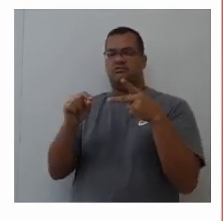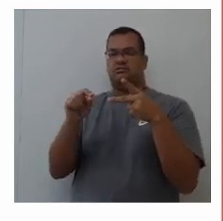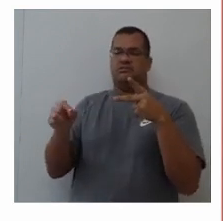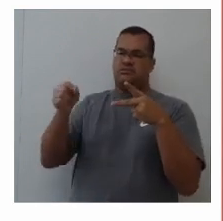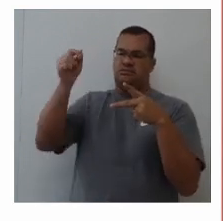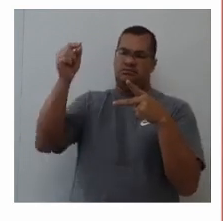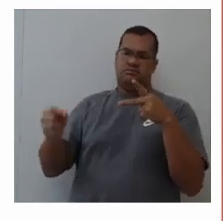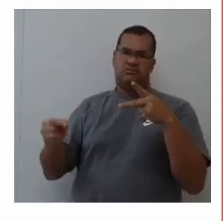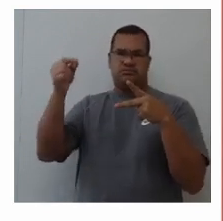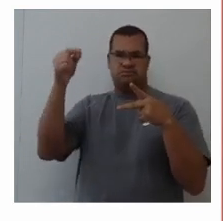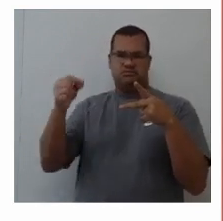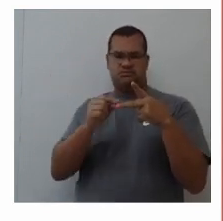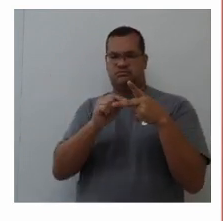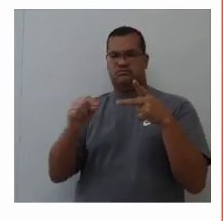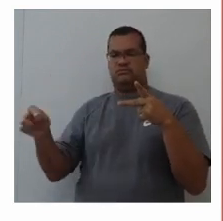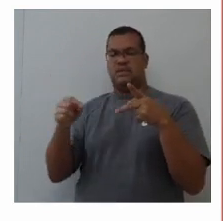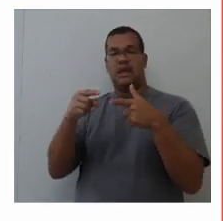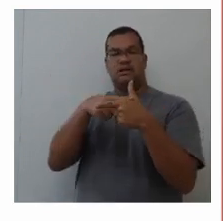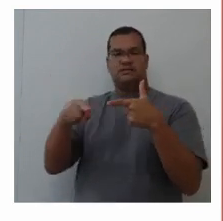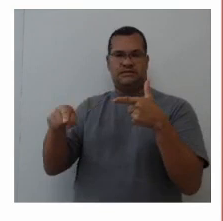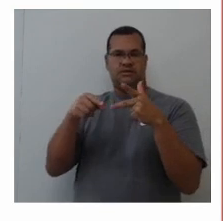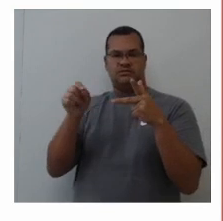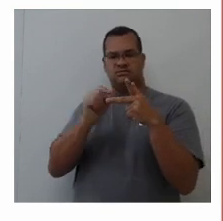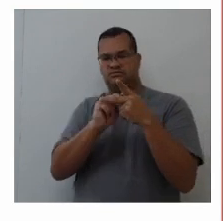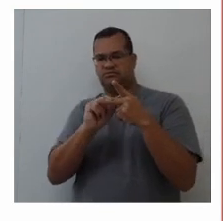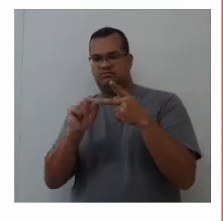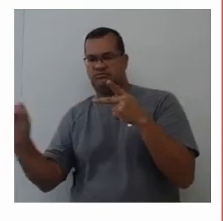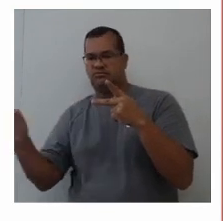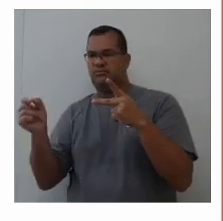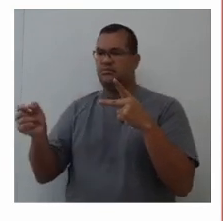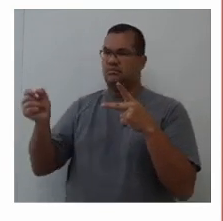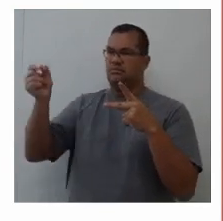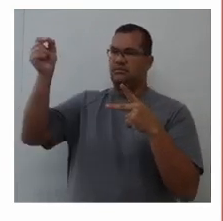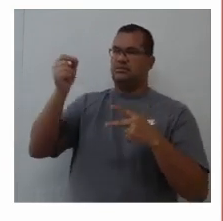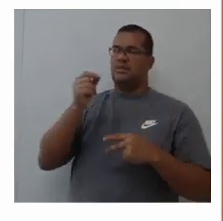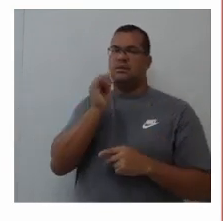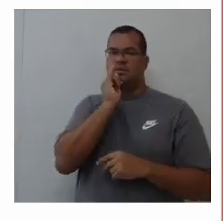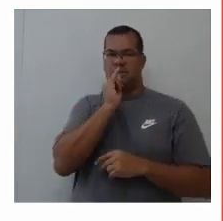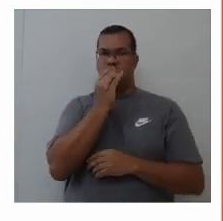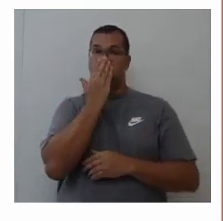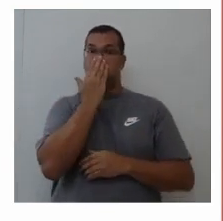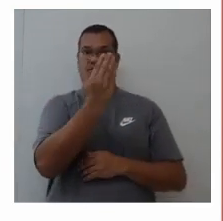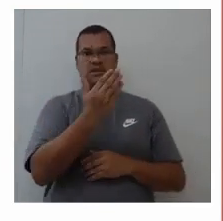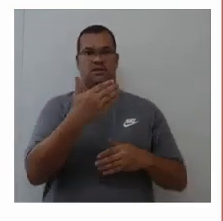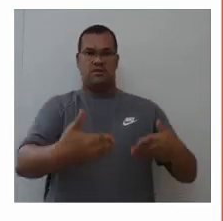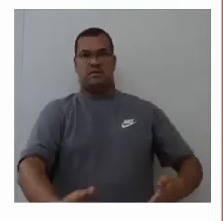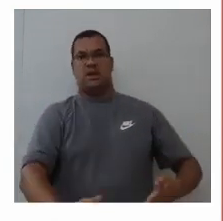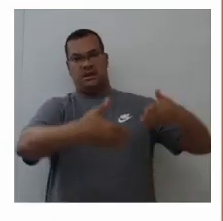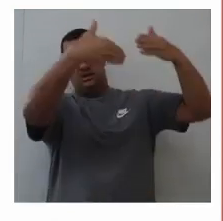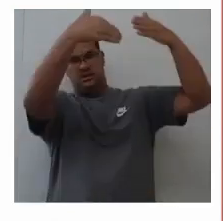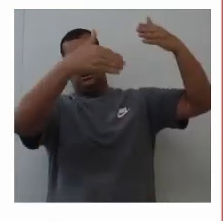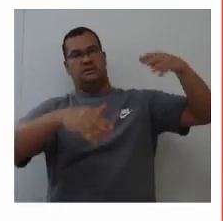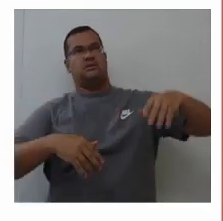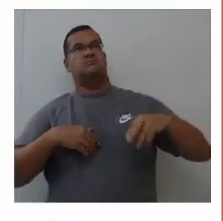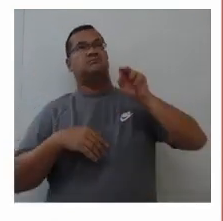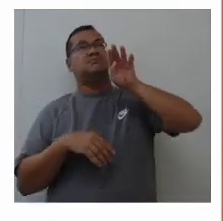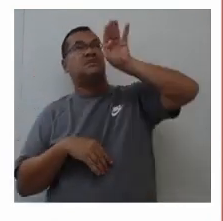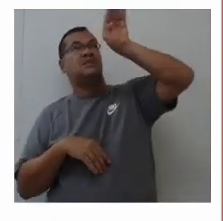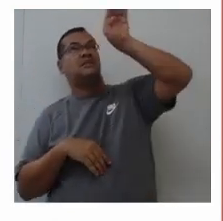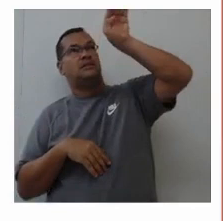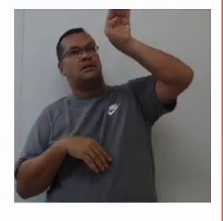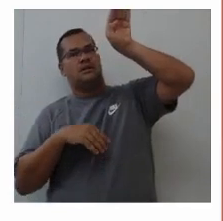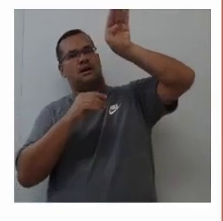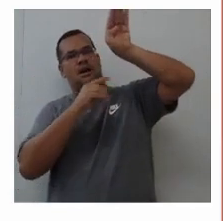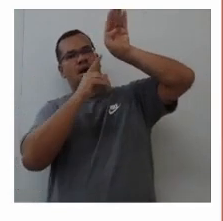distância onde eu estou na horizontal. Percebe? Então, se eu estou aqui de frente para uma parede, olhei para o ponto máximo de altura